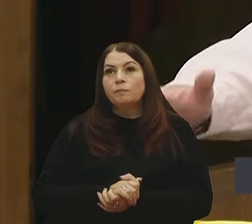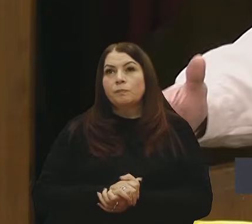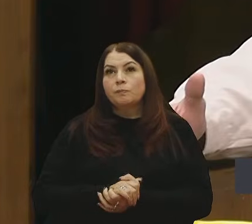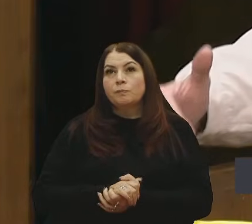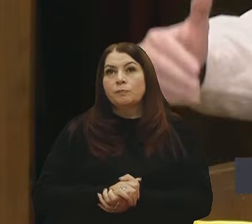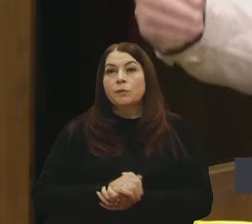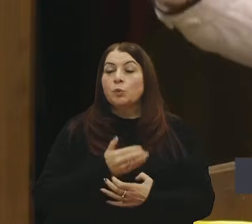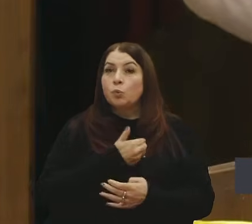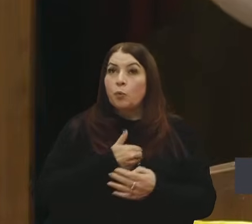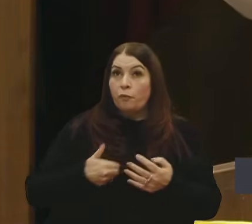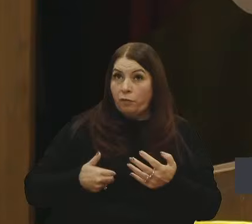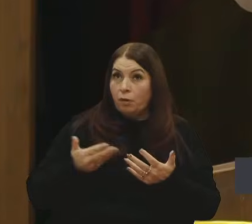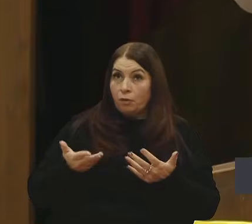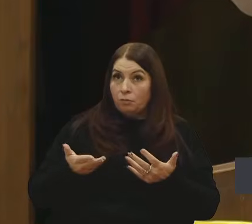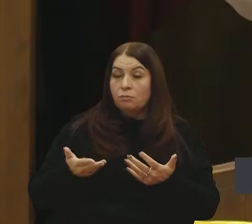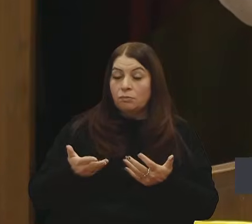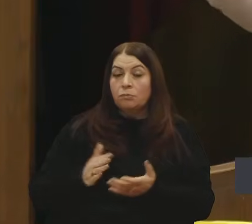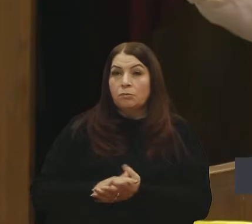O governo